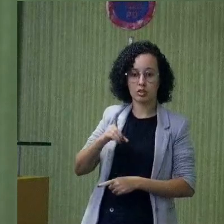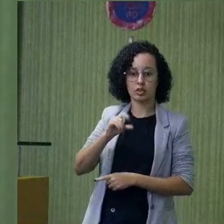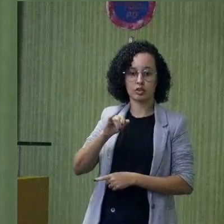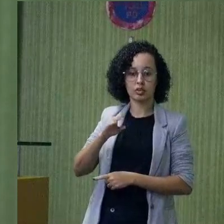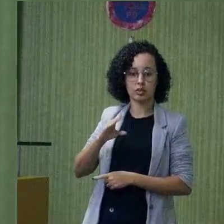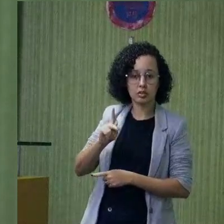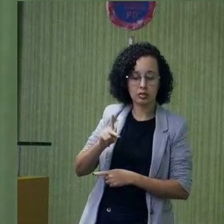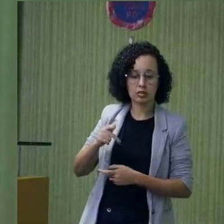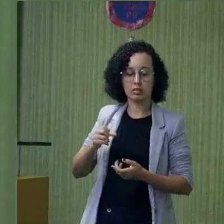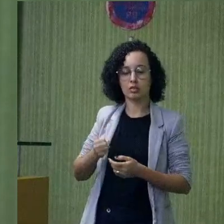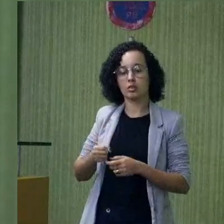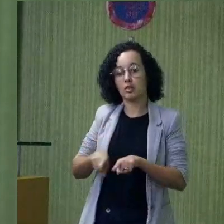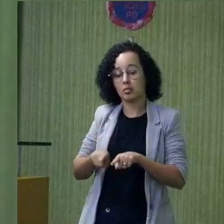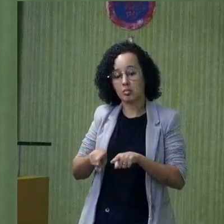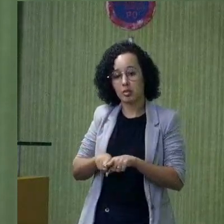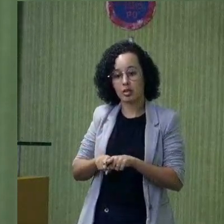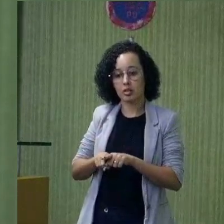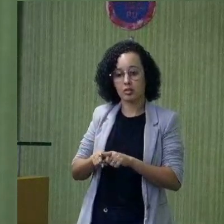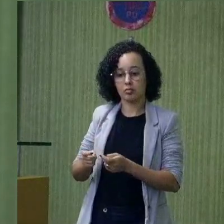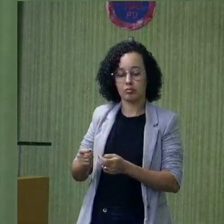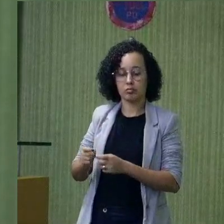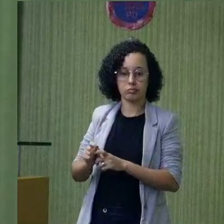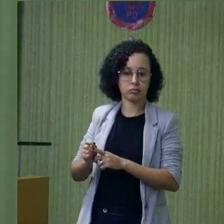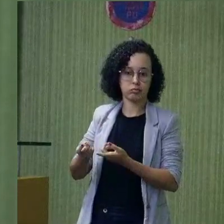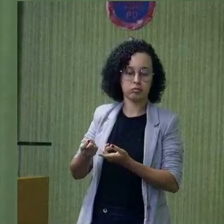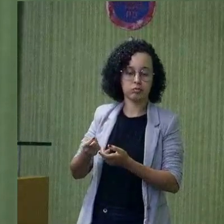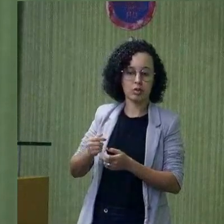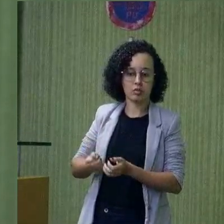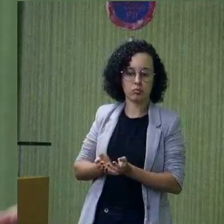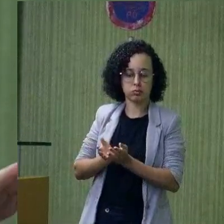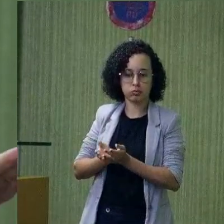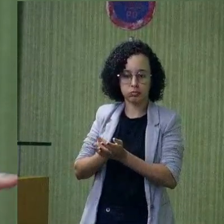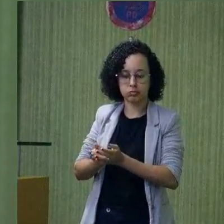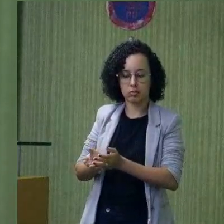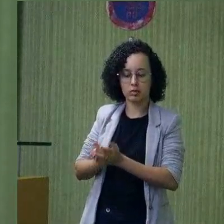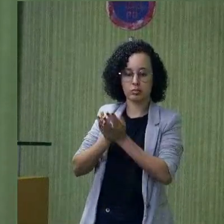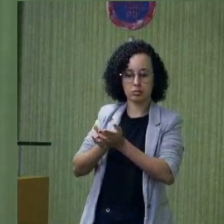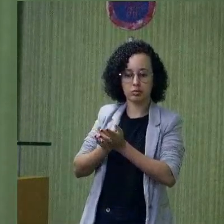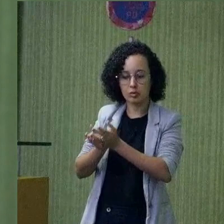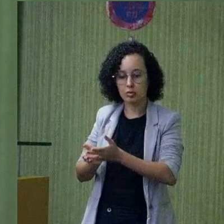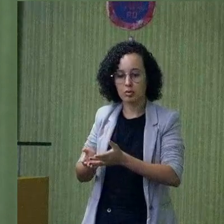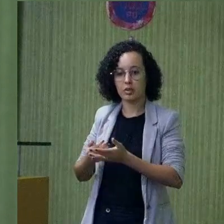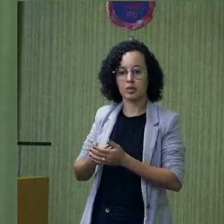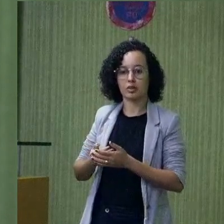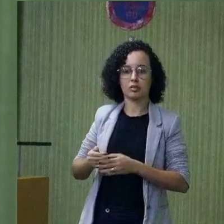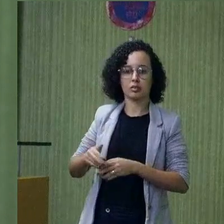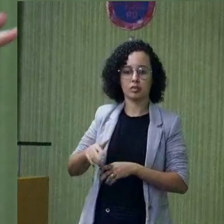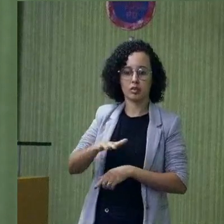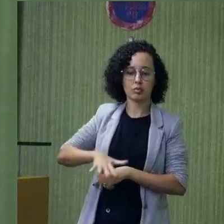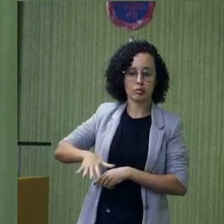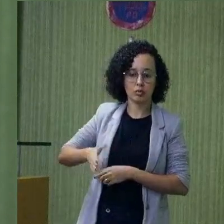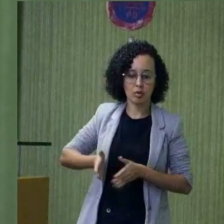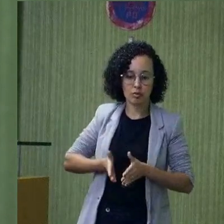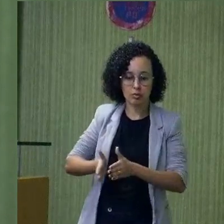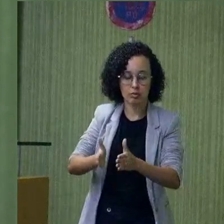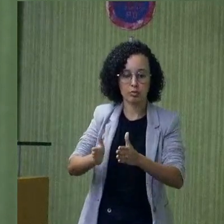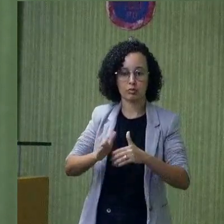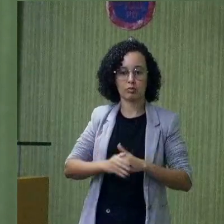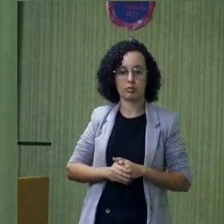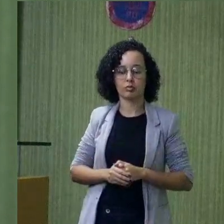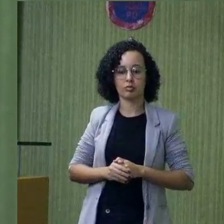né nos motores de bombeamento a rede elétrica não ser no nível da rua porque fez com que não se tivesse